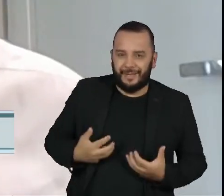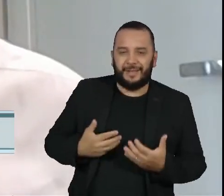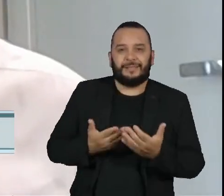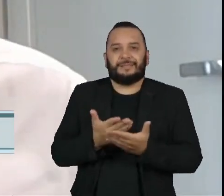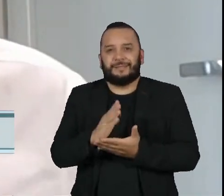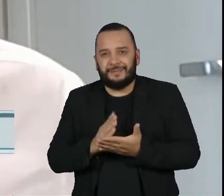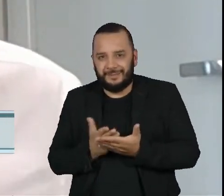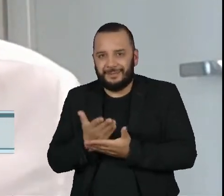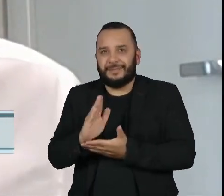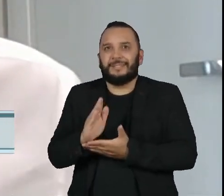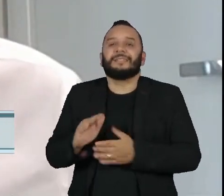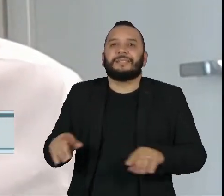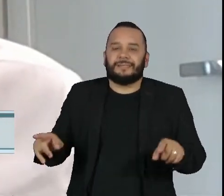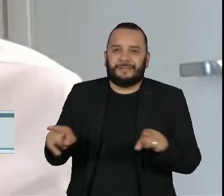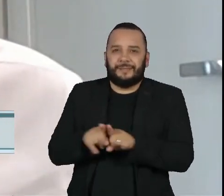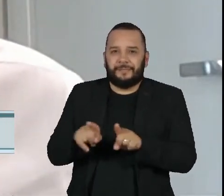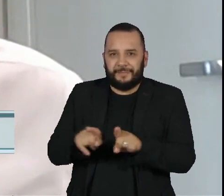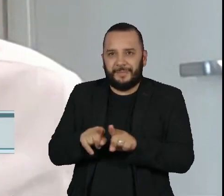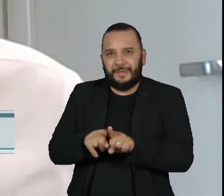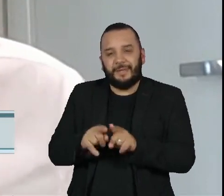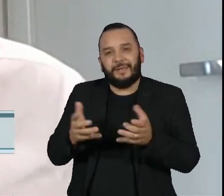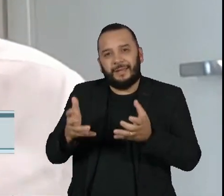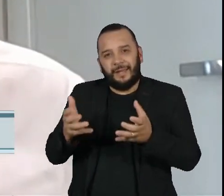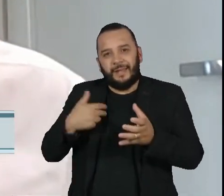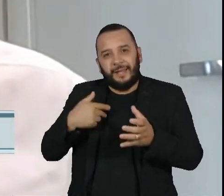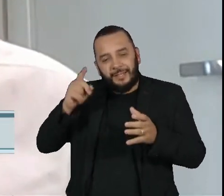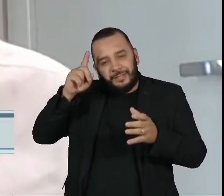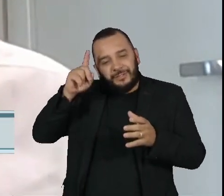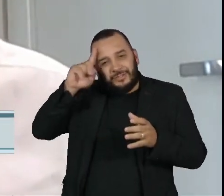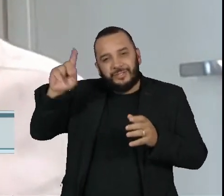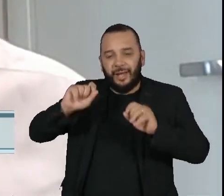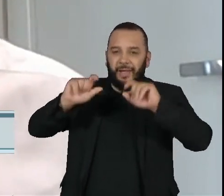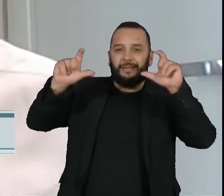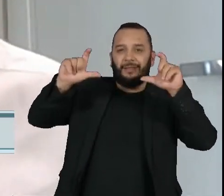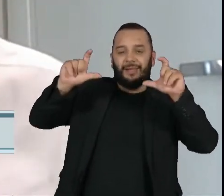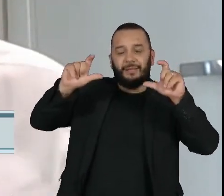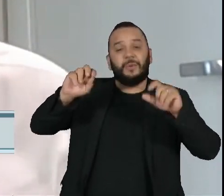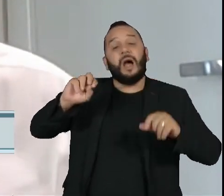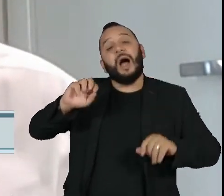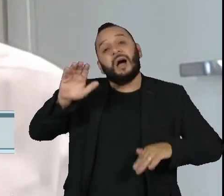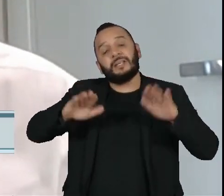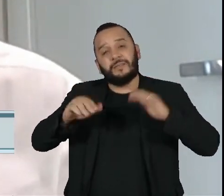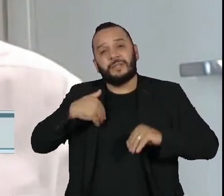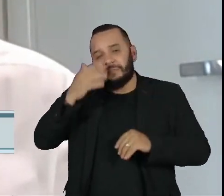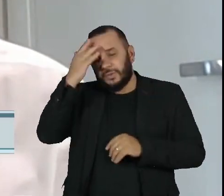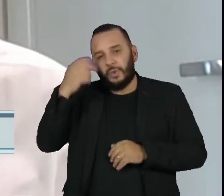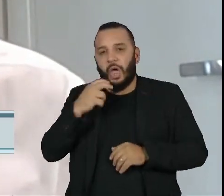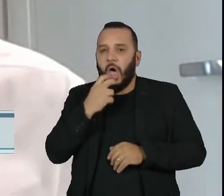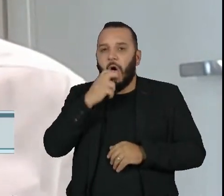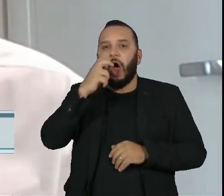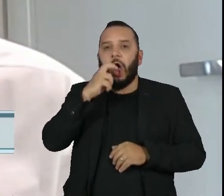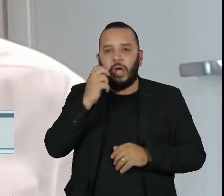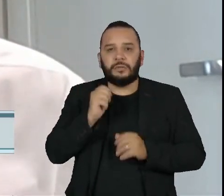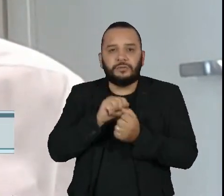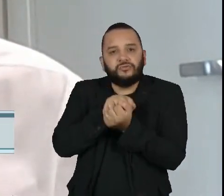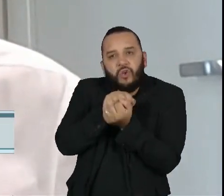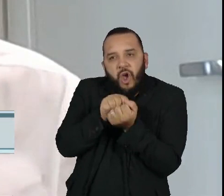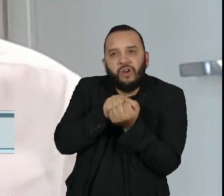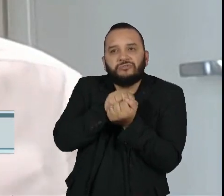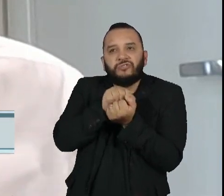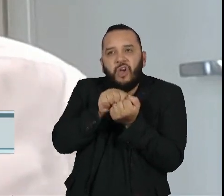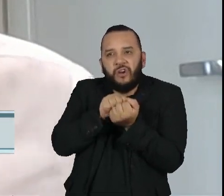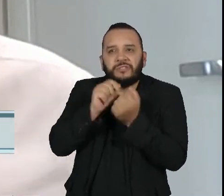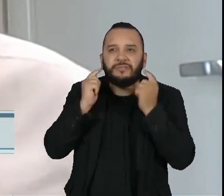indisposta, incapaz de passar um dia produtivo e atento, se a pessoa tem sinais de bruxismo, se ela ronca, se ela acorda muito para ir ao banheiro durante a